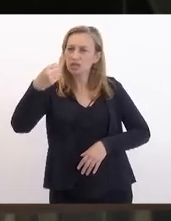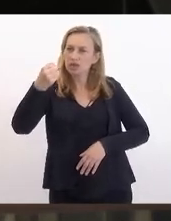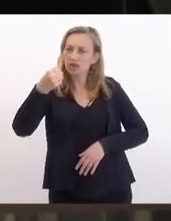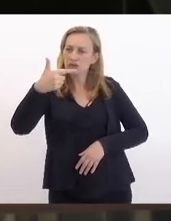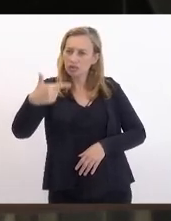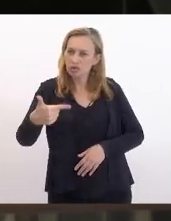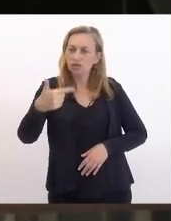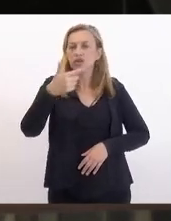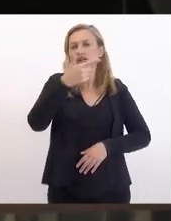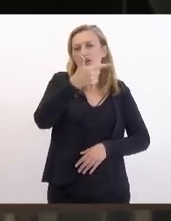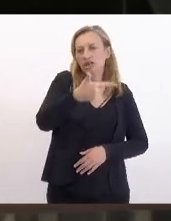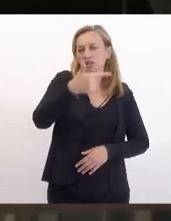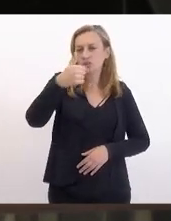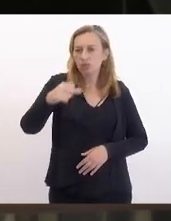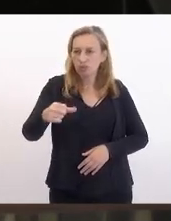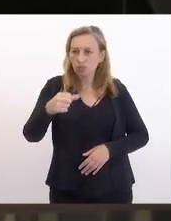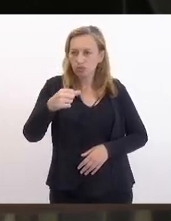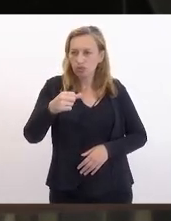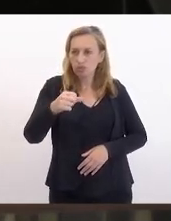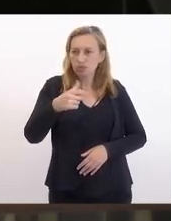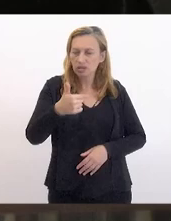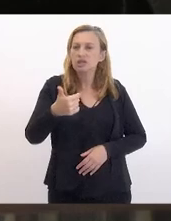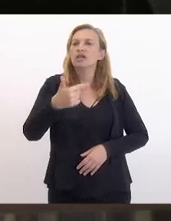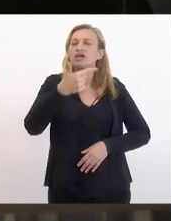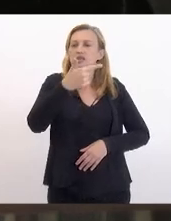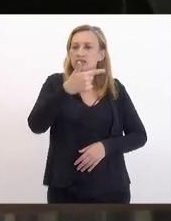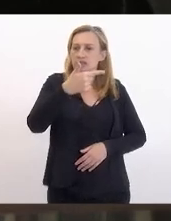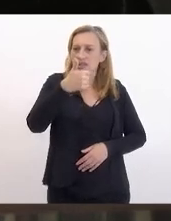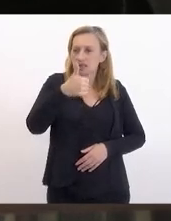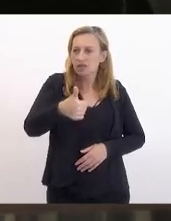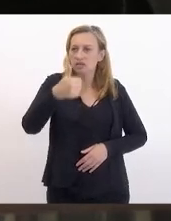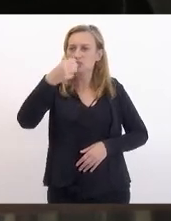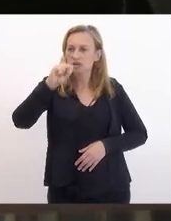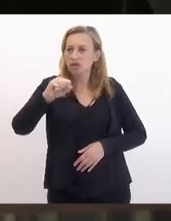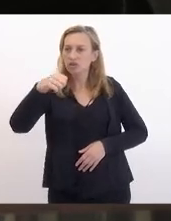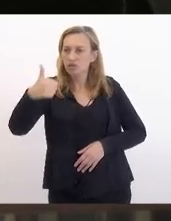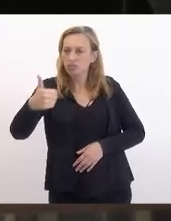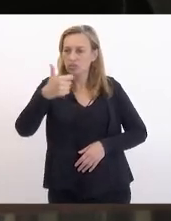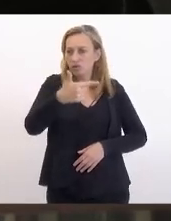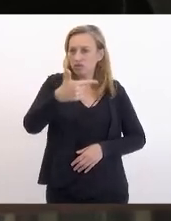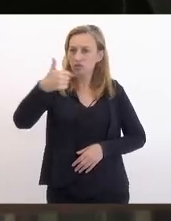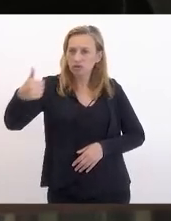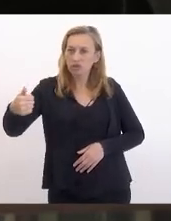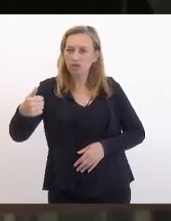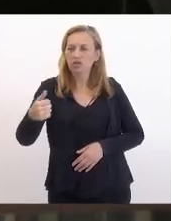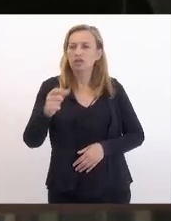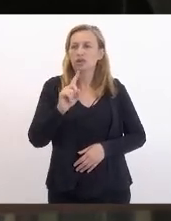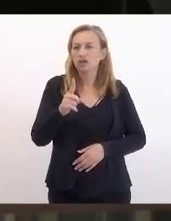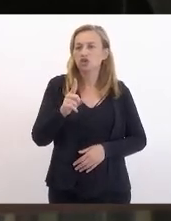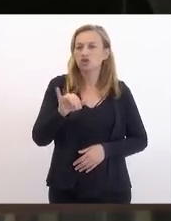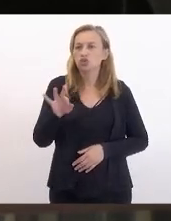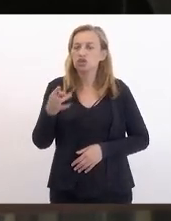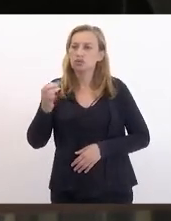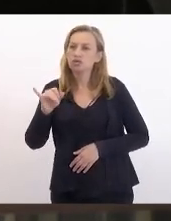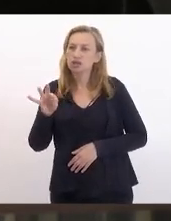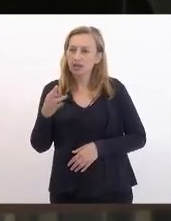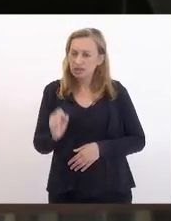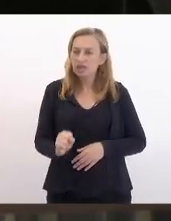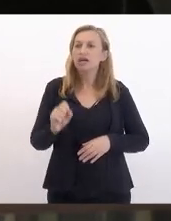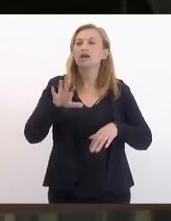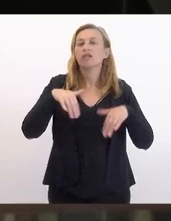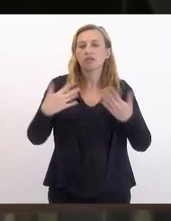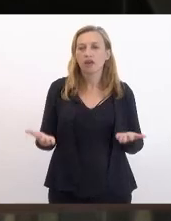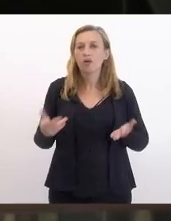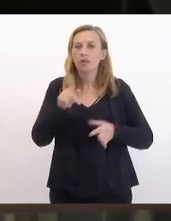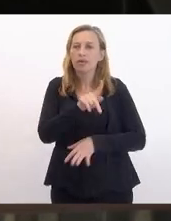EA 12 191 de 2010 o nome de Zé jurisprudência então a